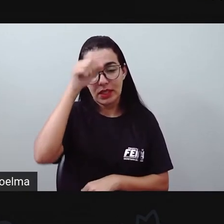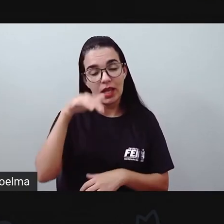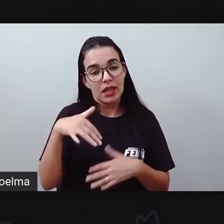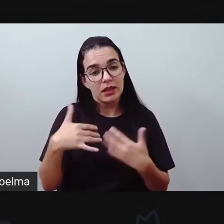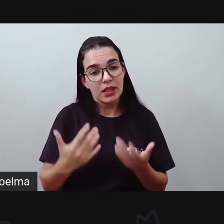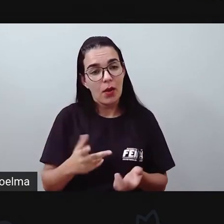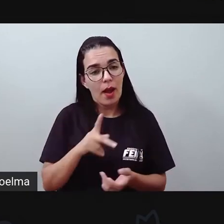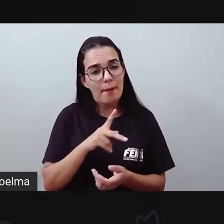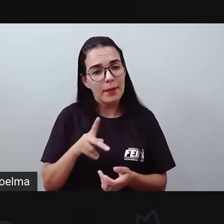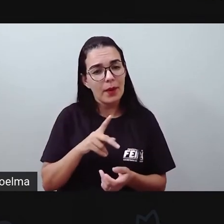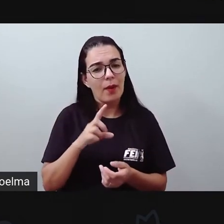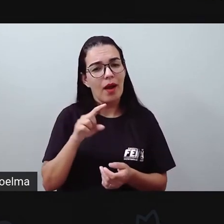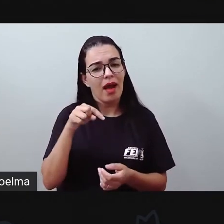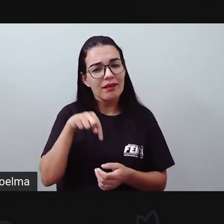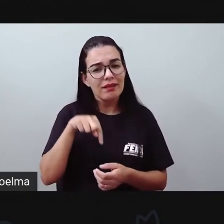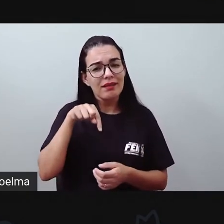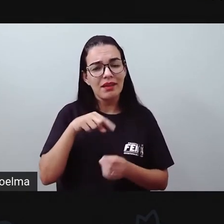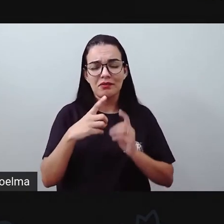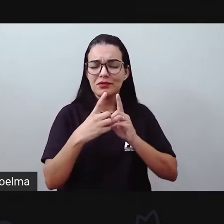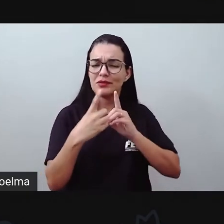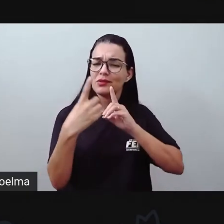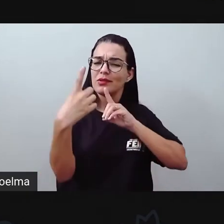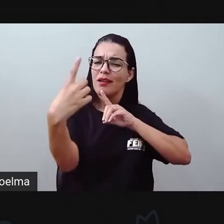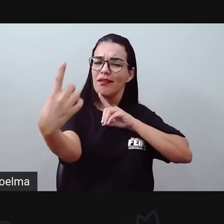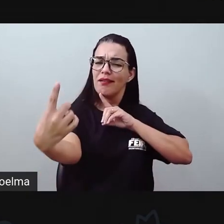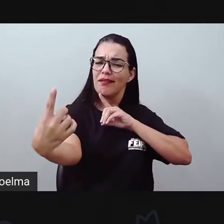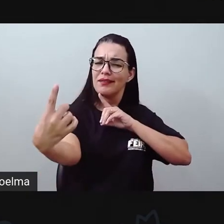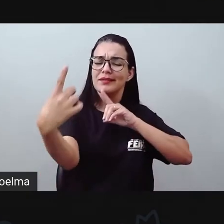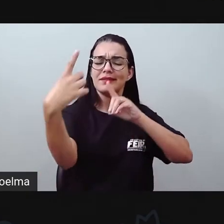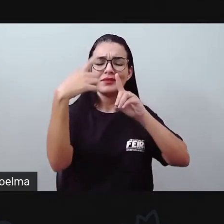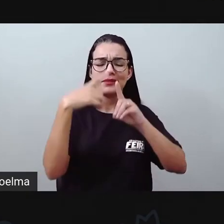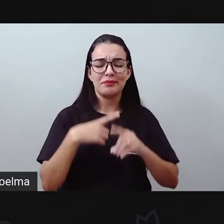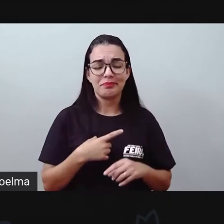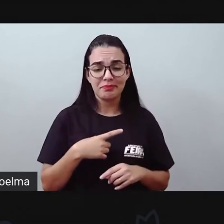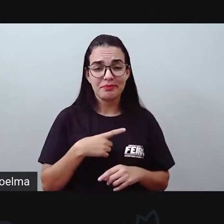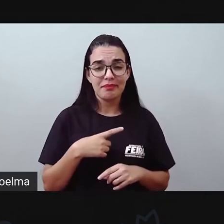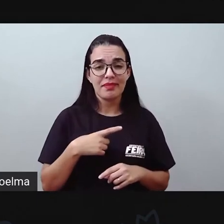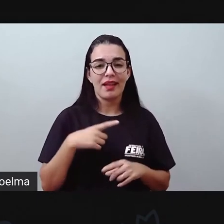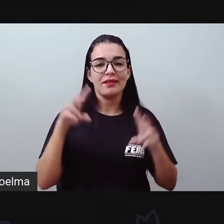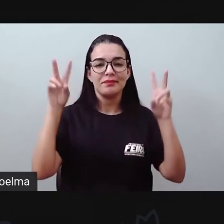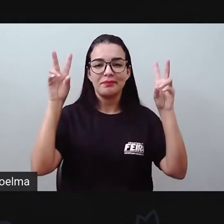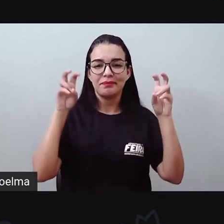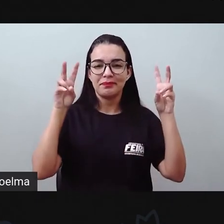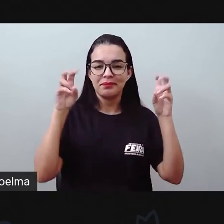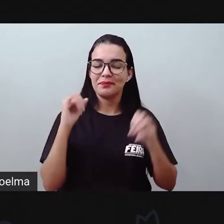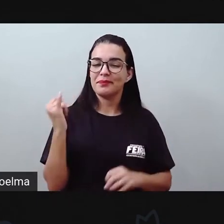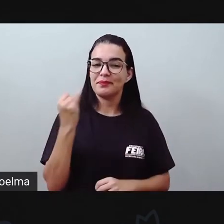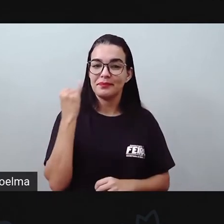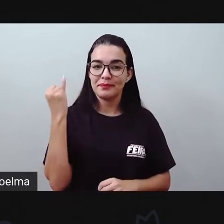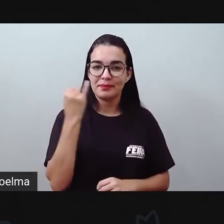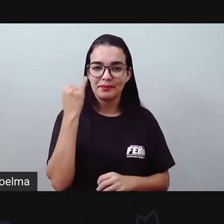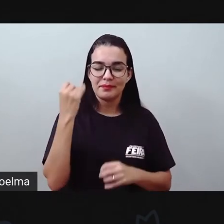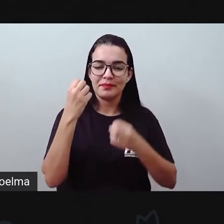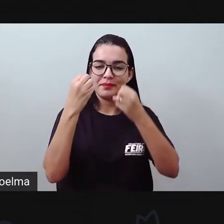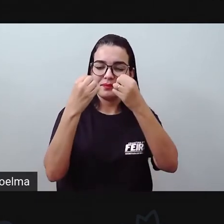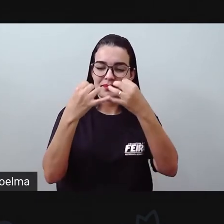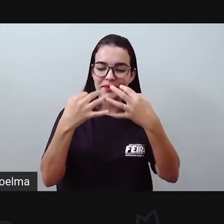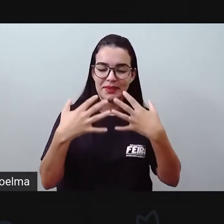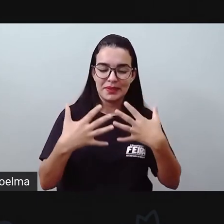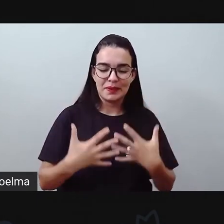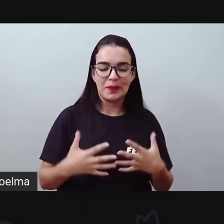aqui distante, mesmo do outro lado da tela, vai aí falar sobre assuntos importantes, sobre